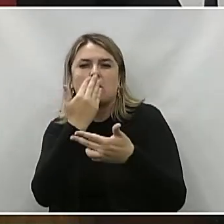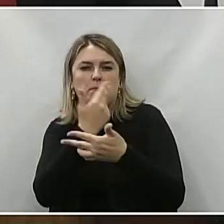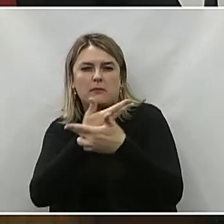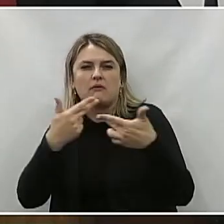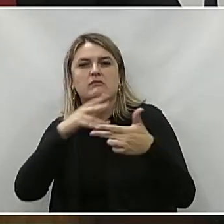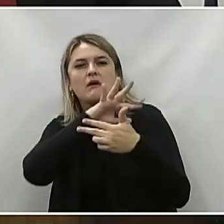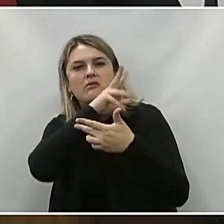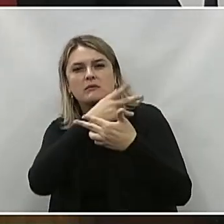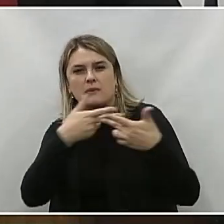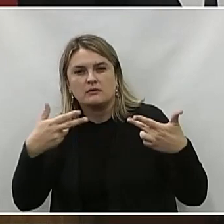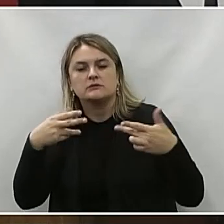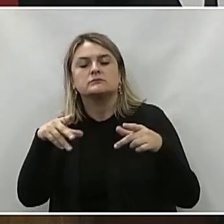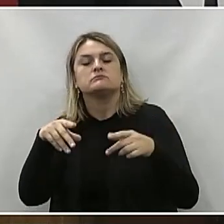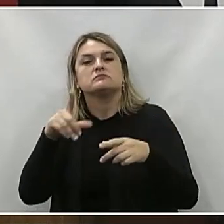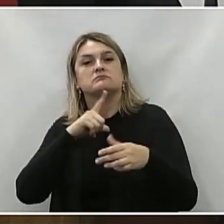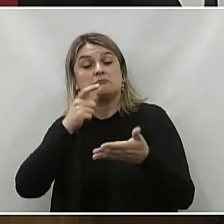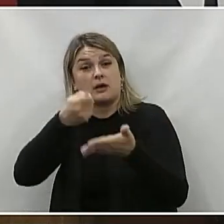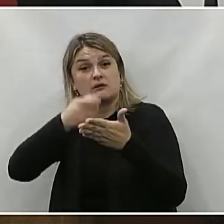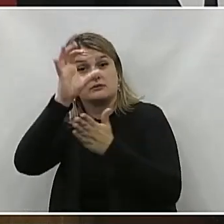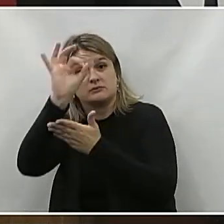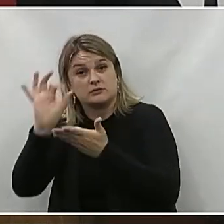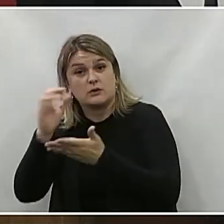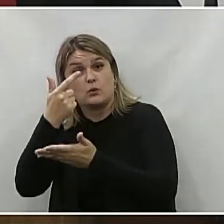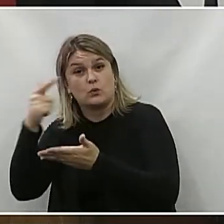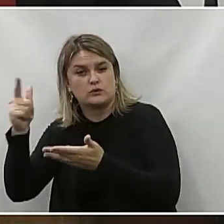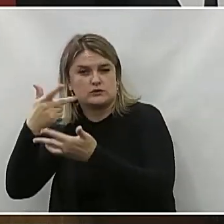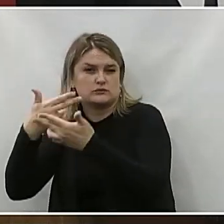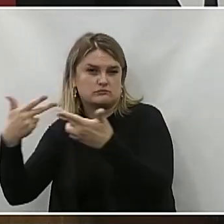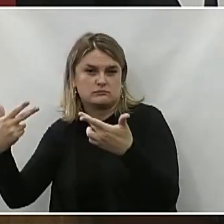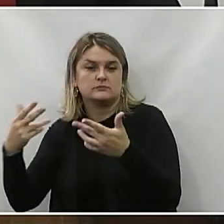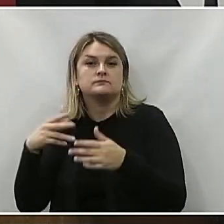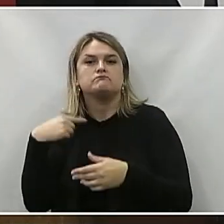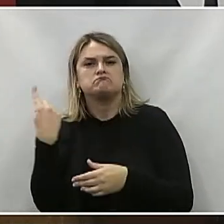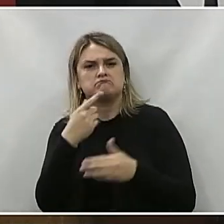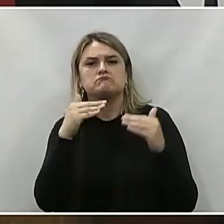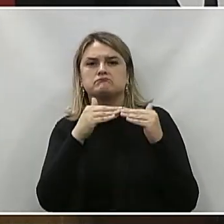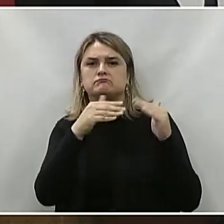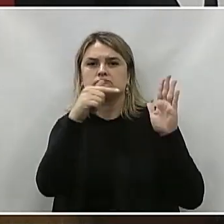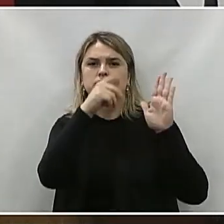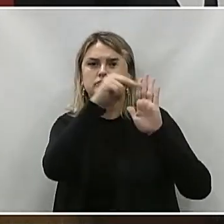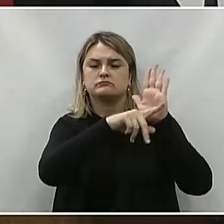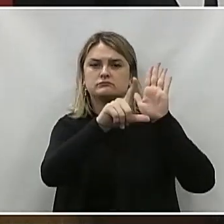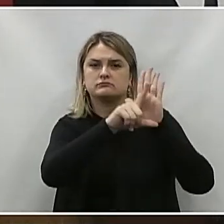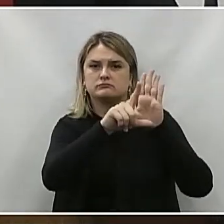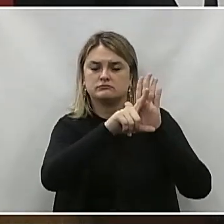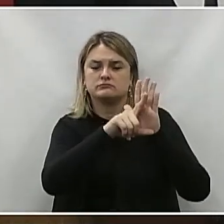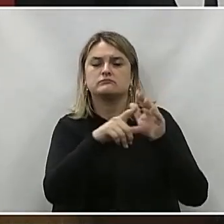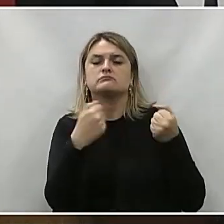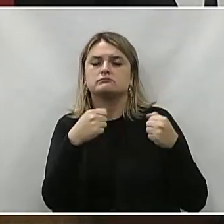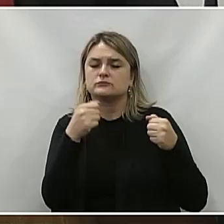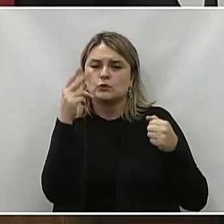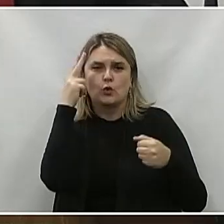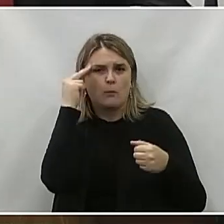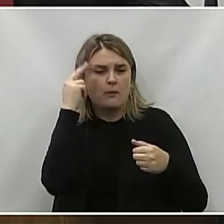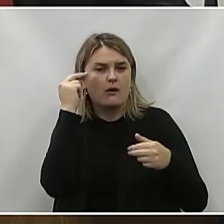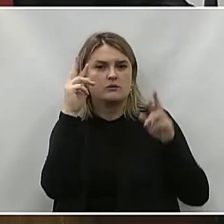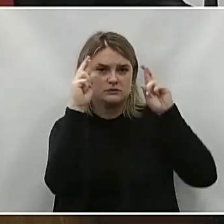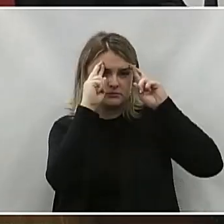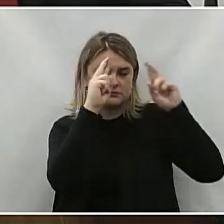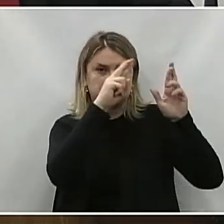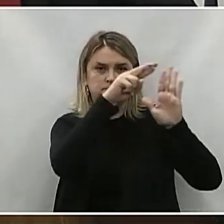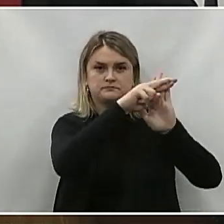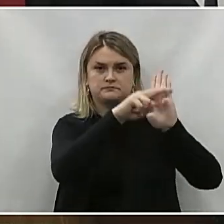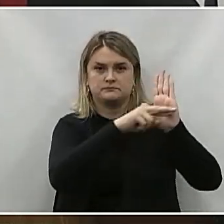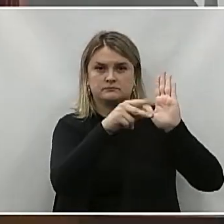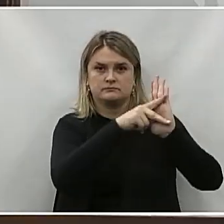institui taxas E da outras providências Fundamentação Somos de parecer Favorável Ao projeto Em questão Devendo mesmo Seguir os trâmites Do regimento